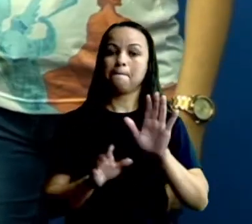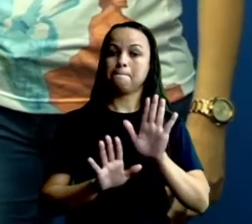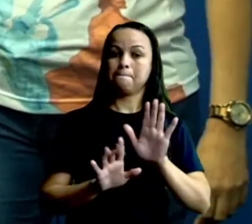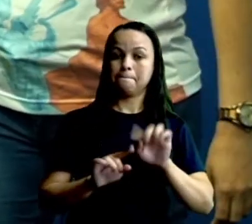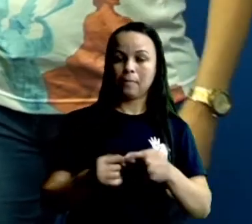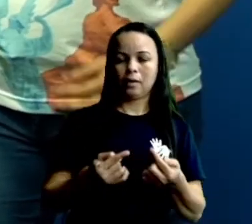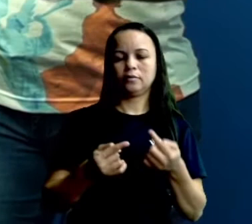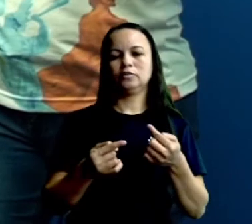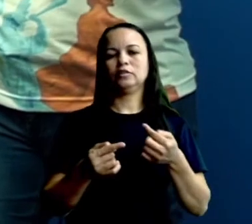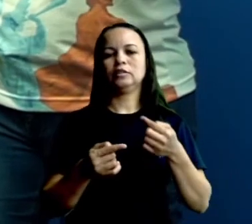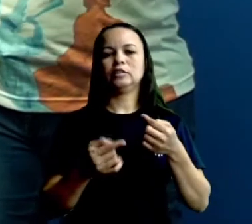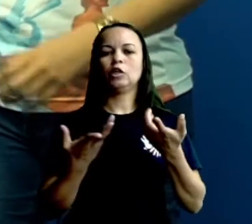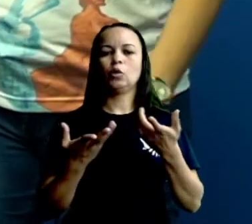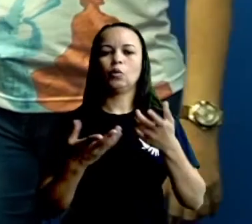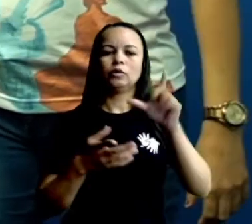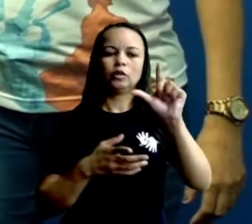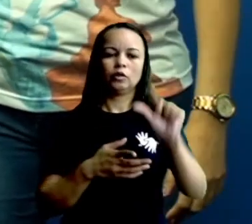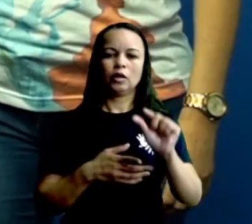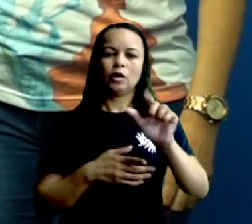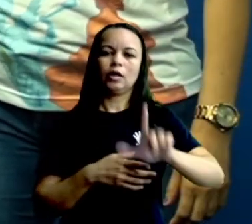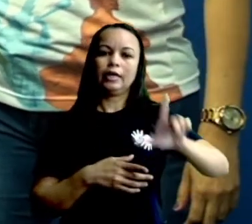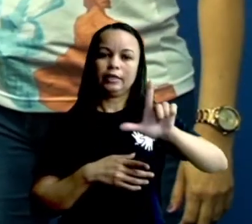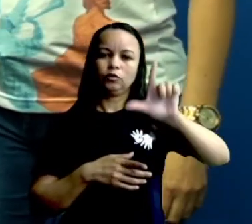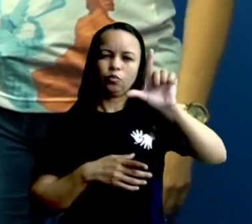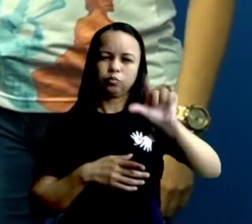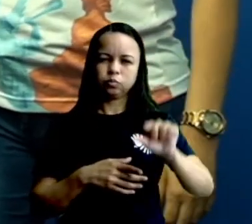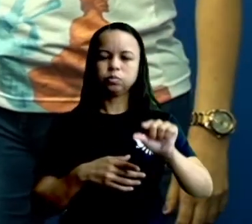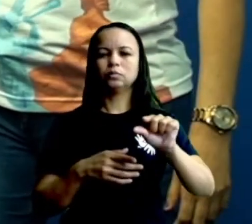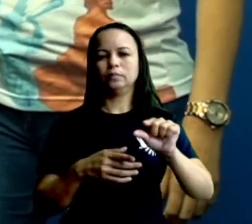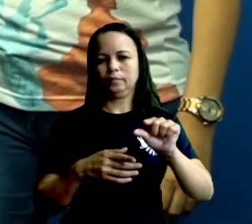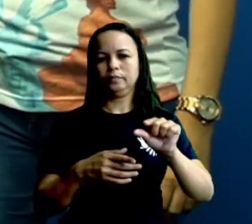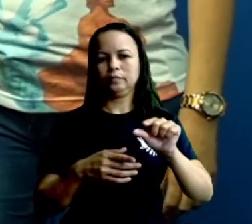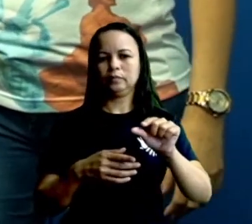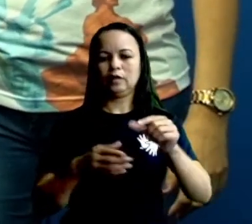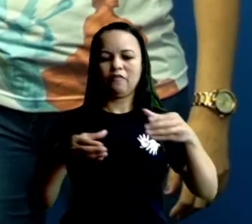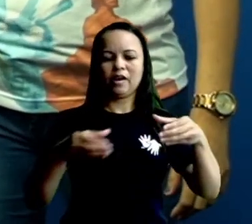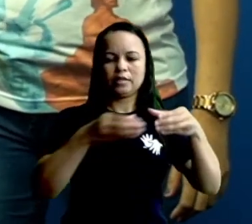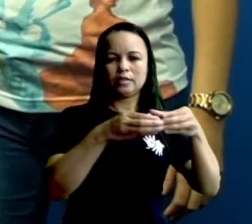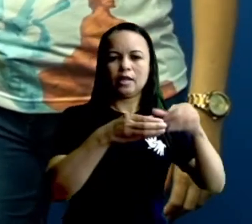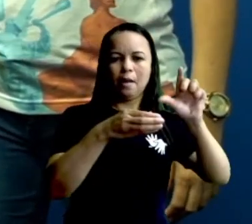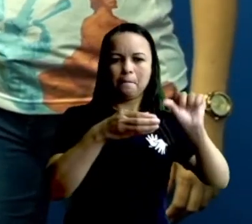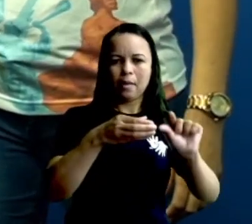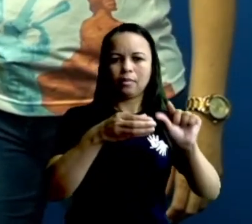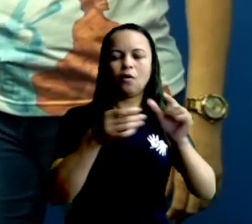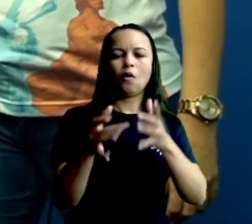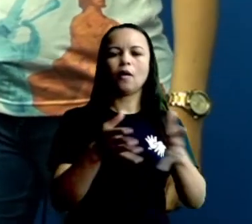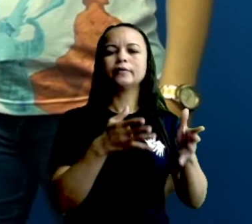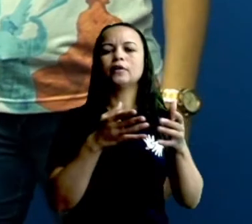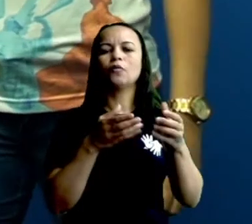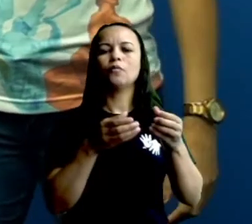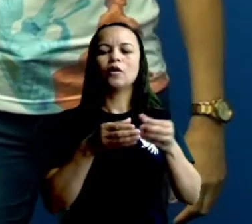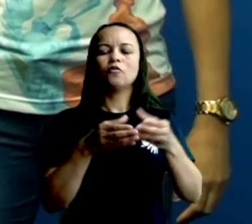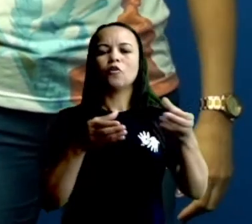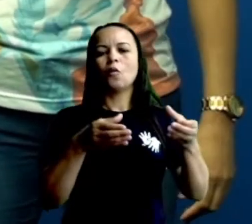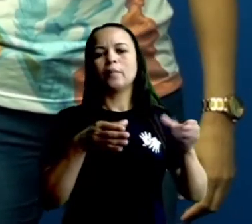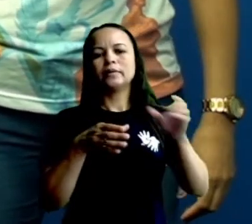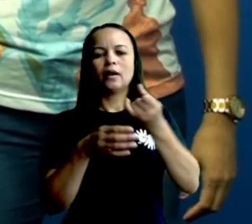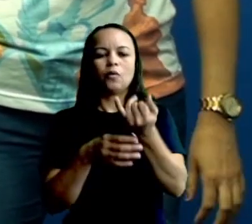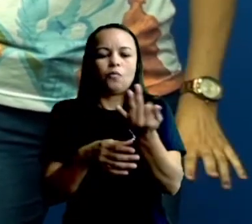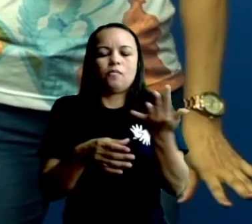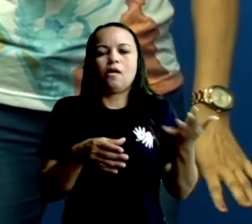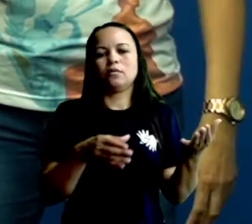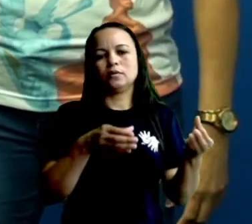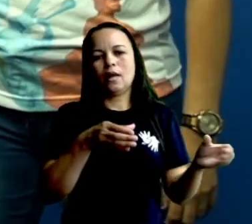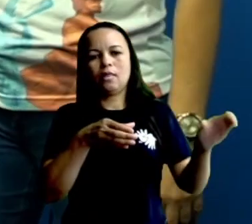litros, né? Pego uma vasilha que tem uma quantidade de litros menor, eu vou aumentar essa quantidade de